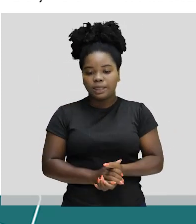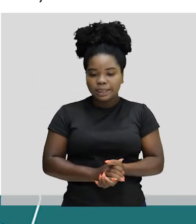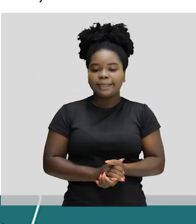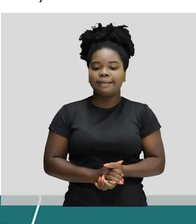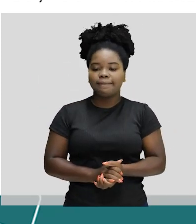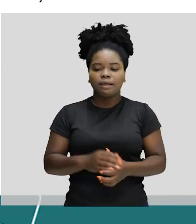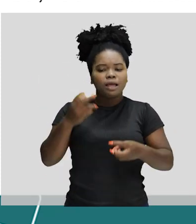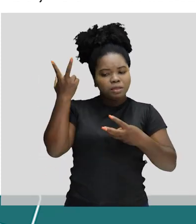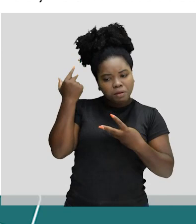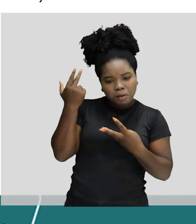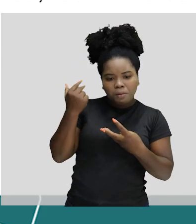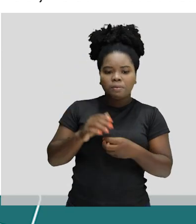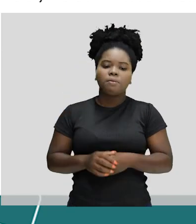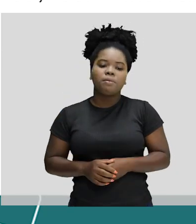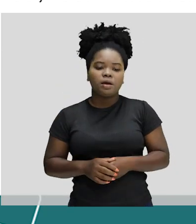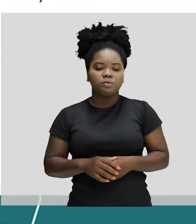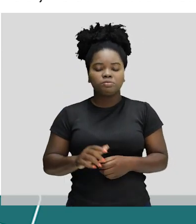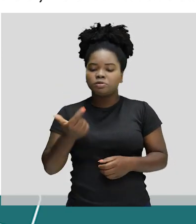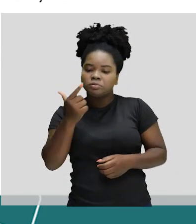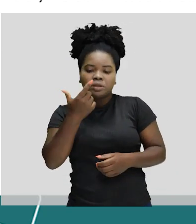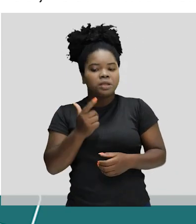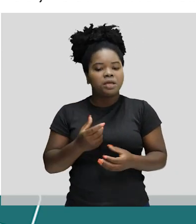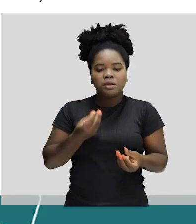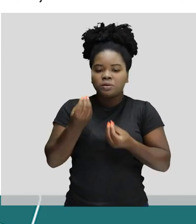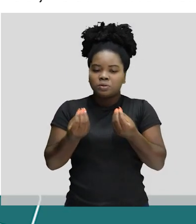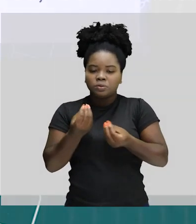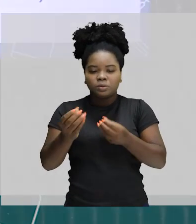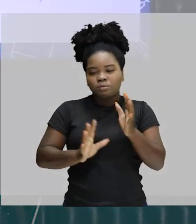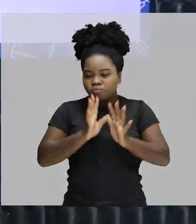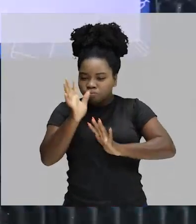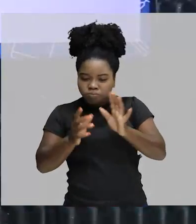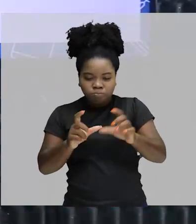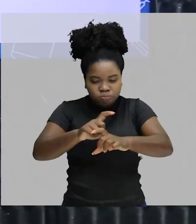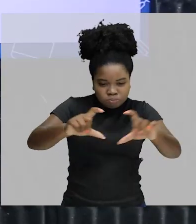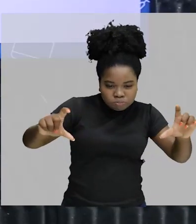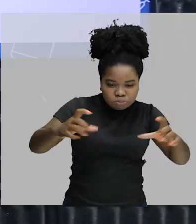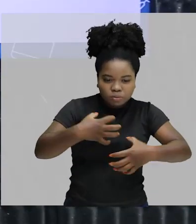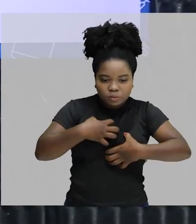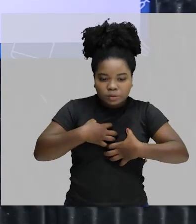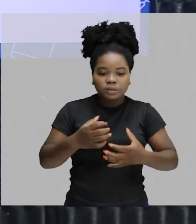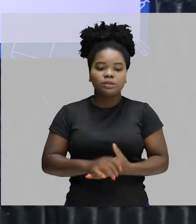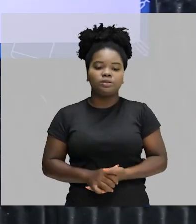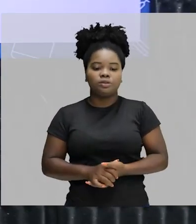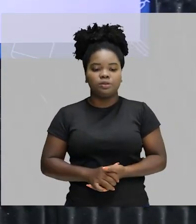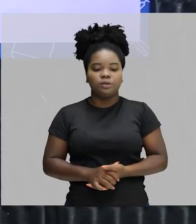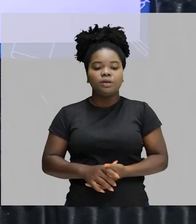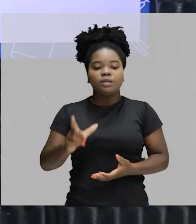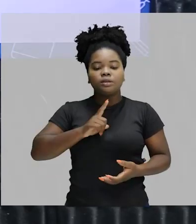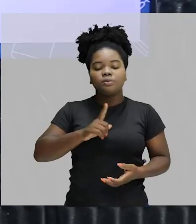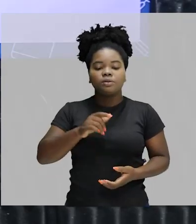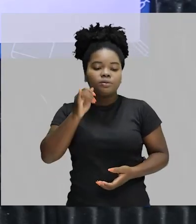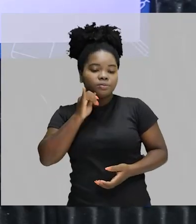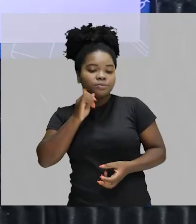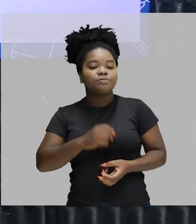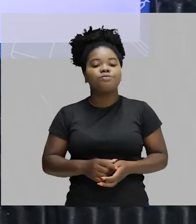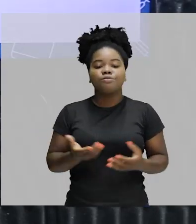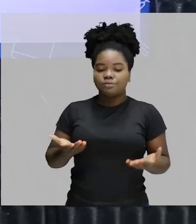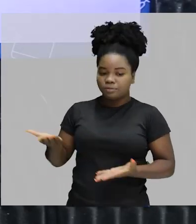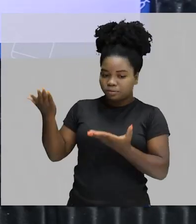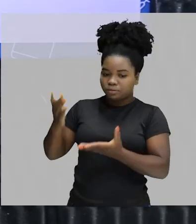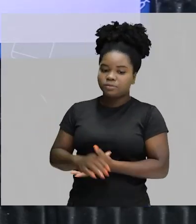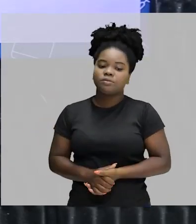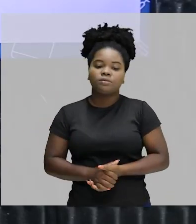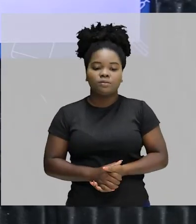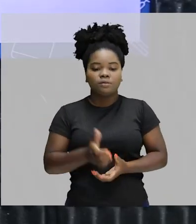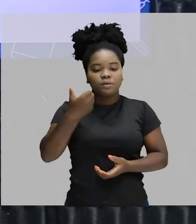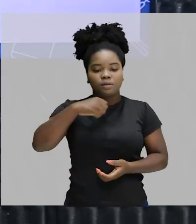mãe é bonita, o vestido é preto, eles são bagunceiros. Então, vocês conseguem perceber que a palavra que está ali destacada, a palavra que